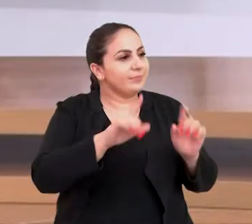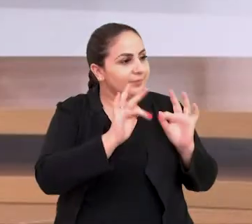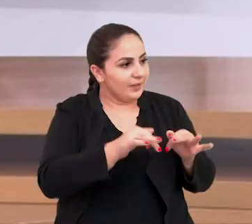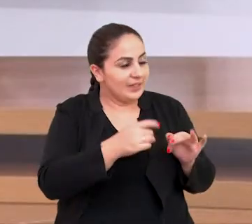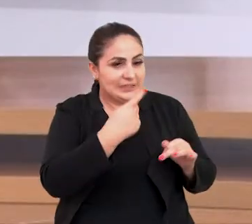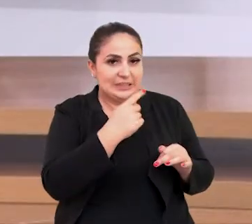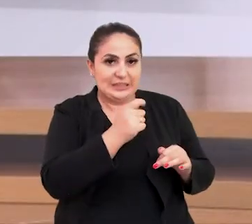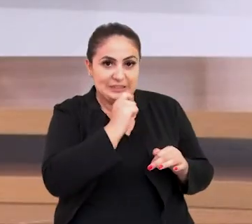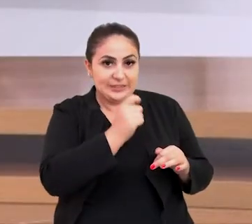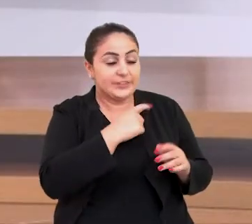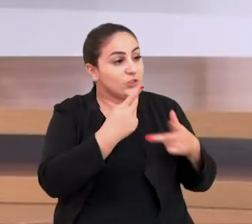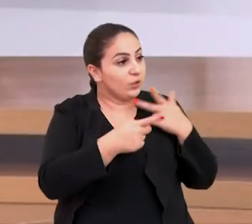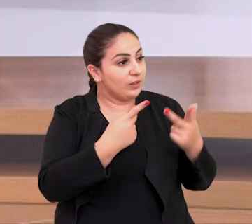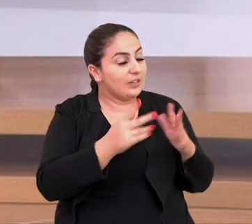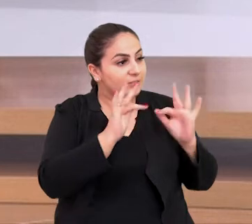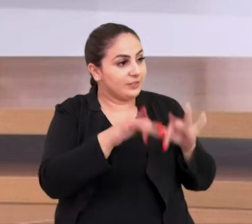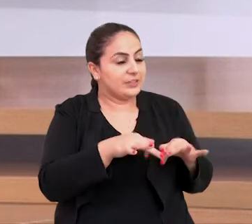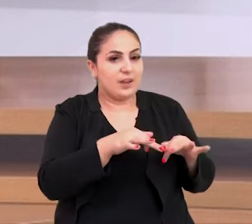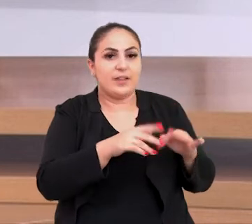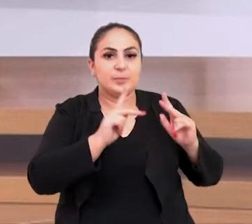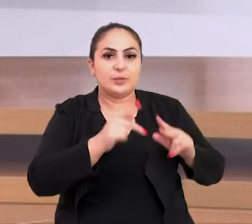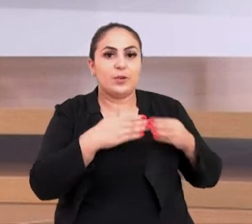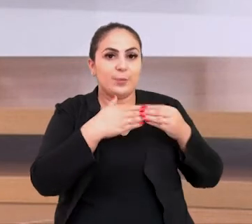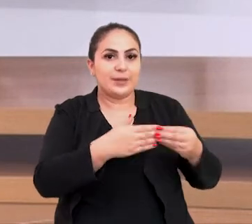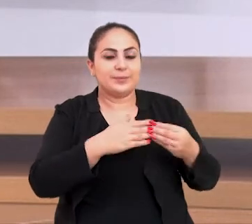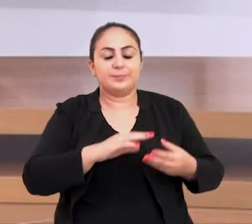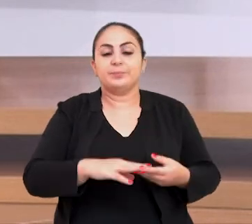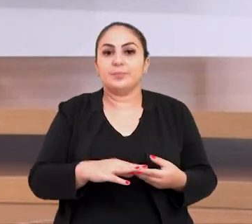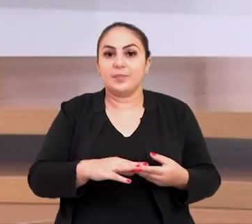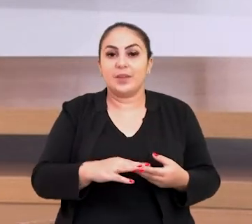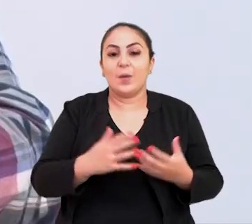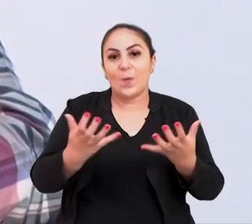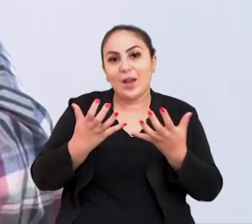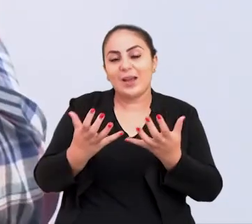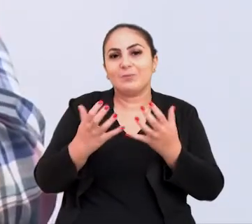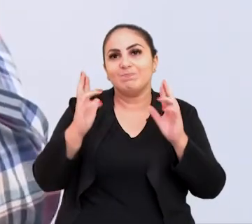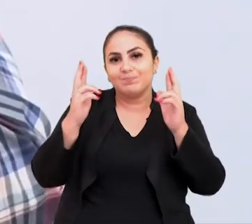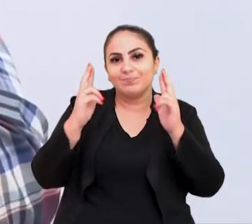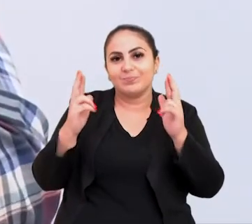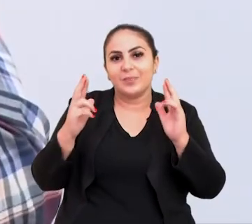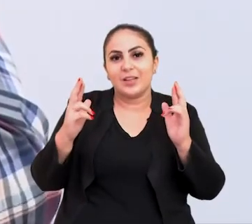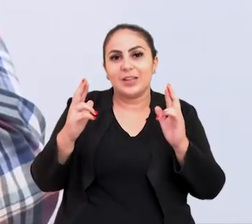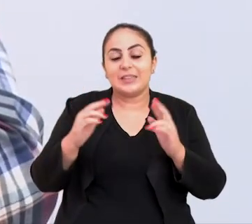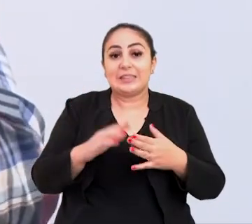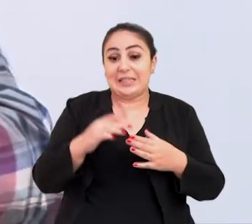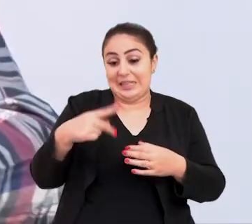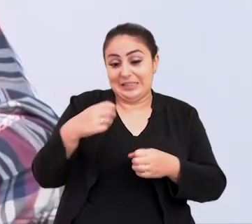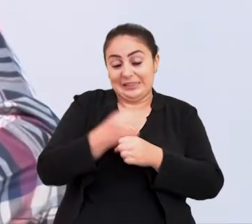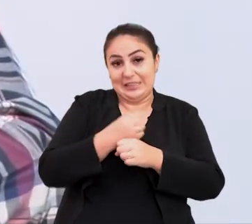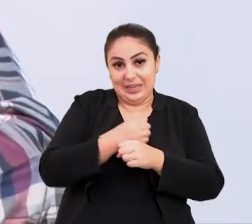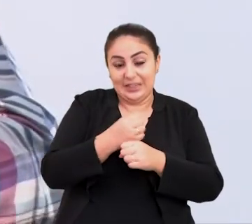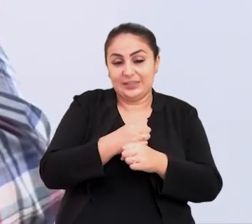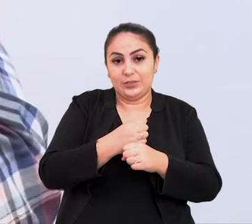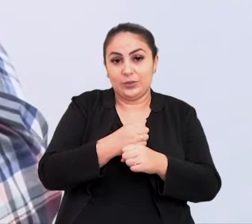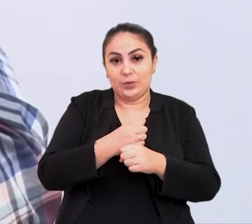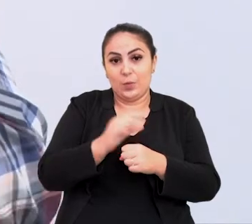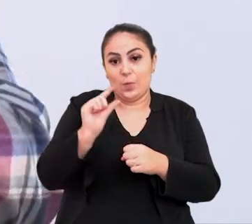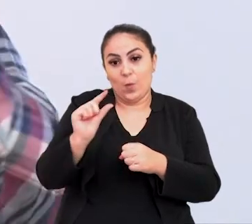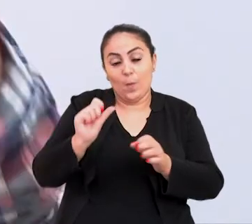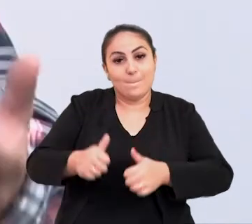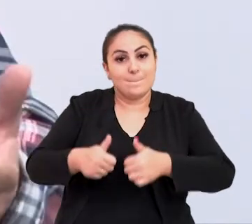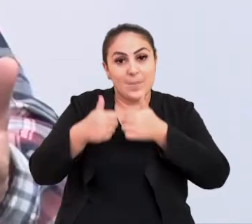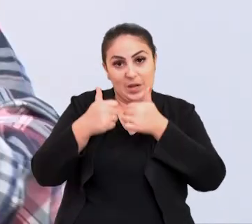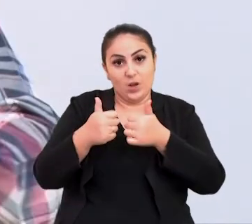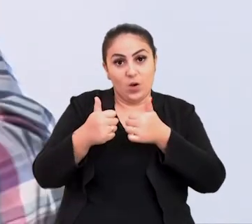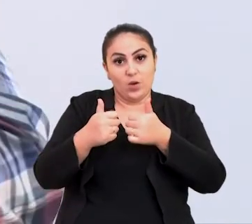Encerramos a entrevista, então, com a sua mensagem final aos telespectadores. Eu desejo que esse ano seja um